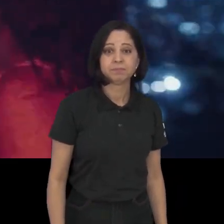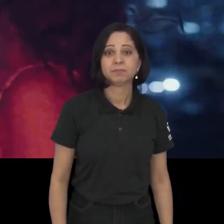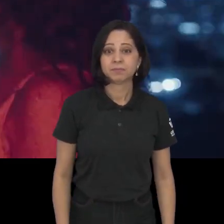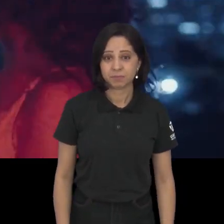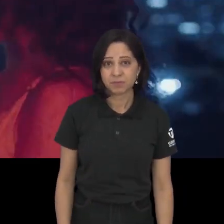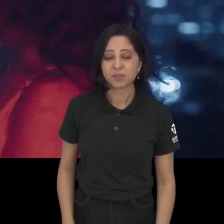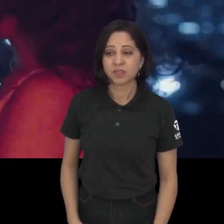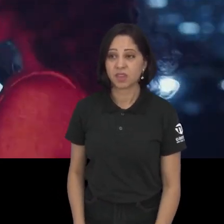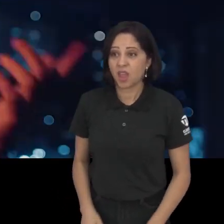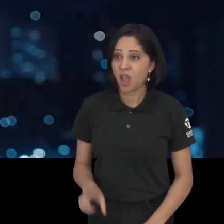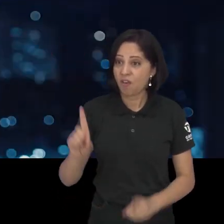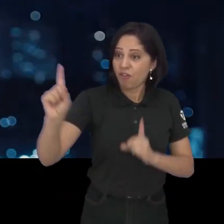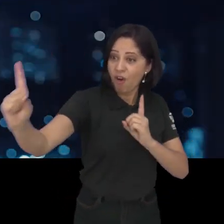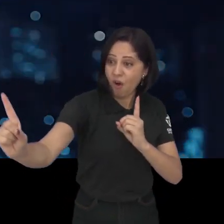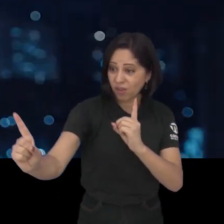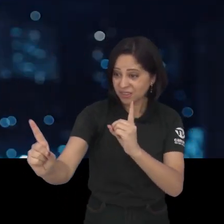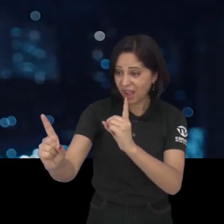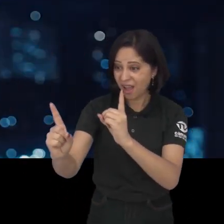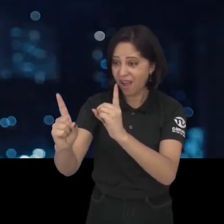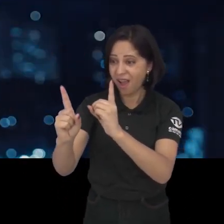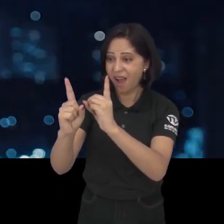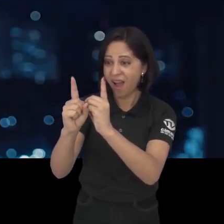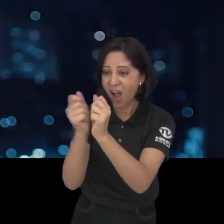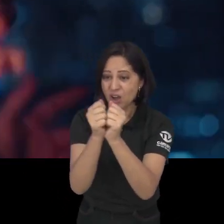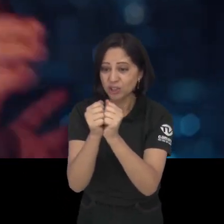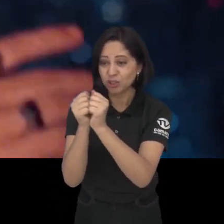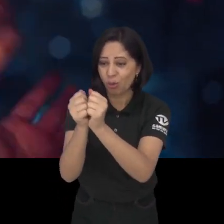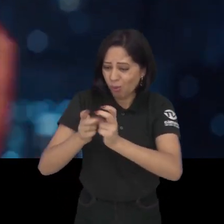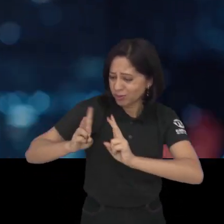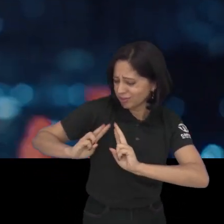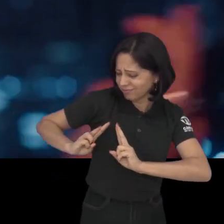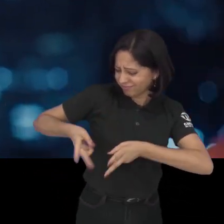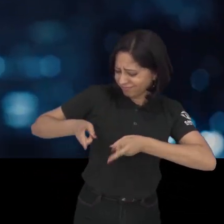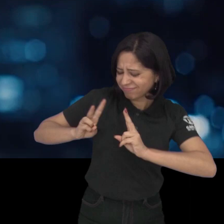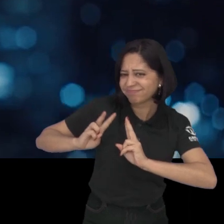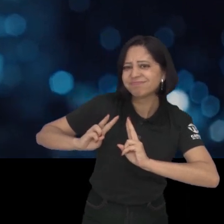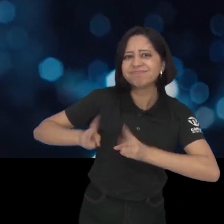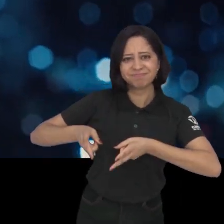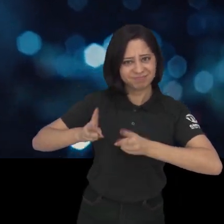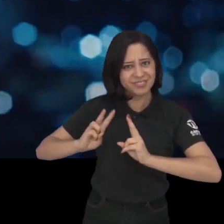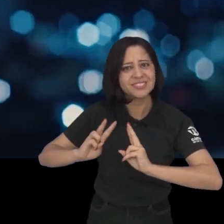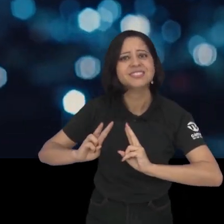E se você voltar, que seja pra